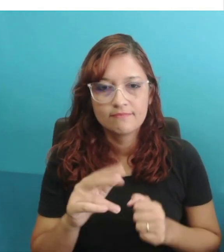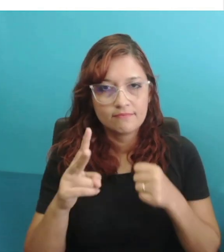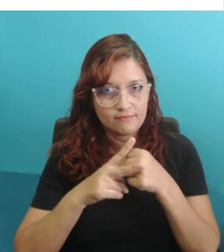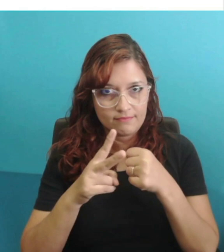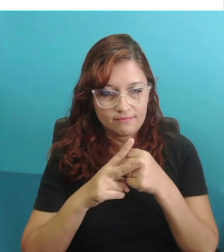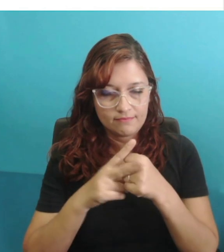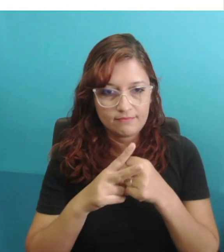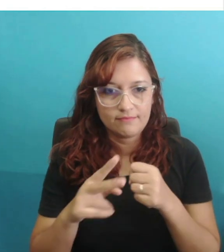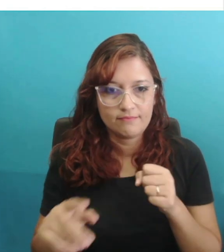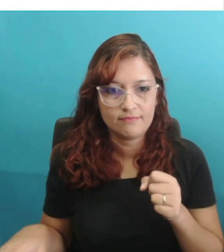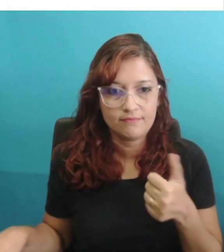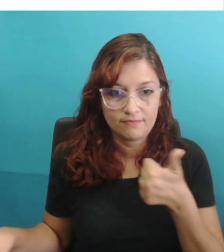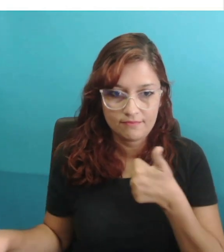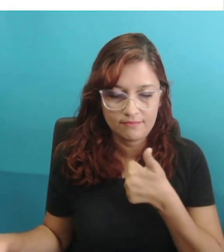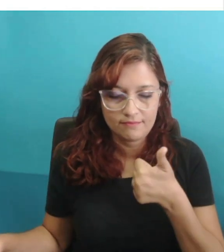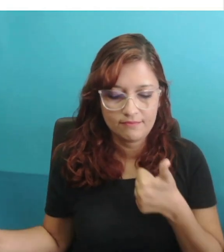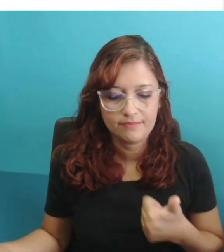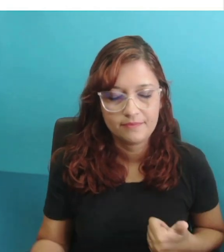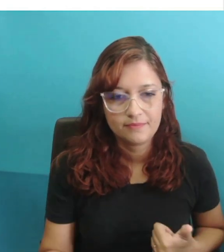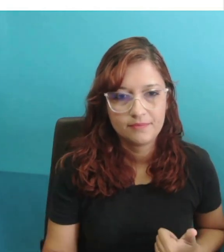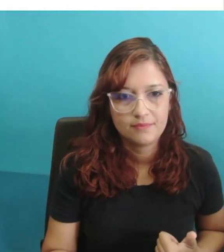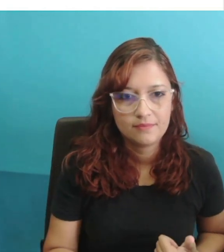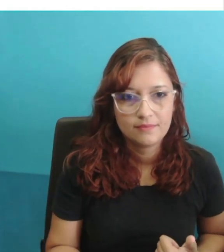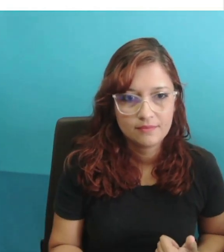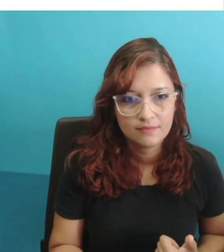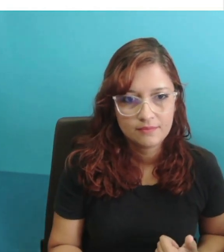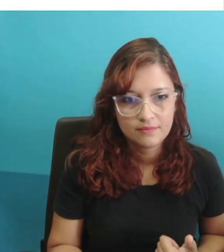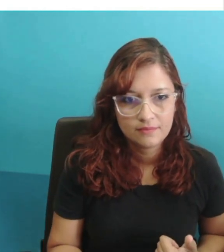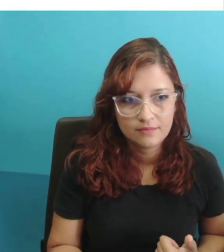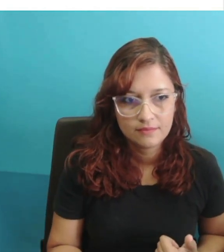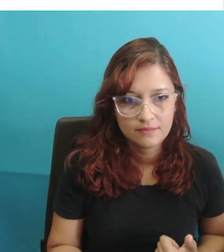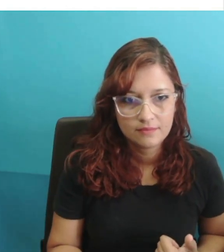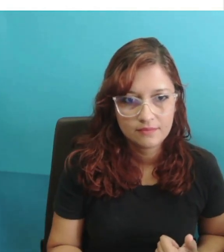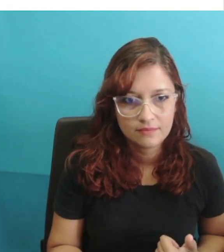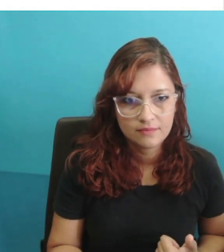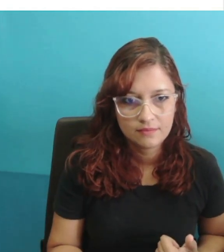Então, nós temos aqui, por exemplo, o verbo